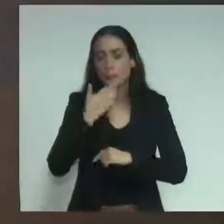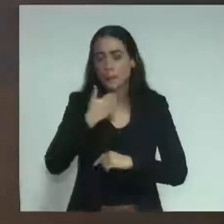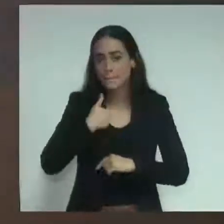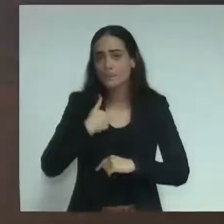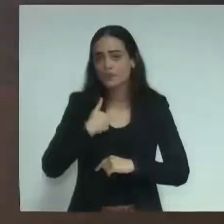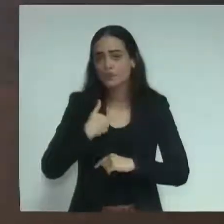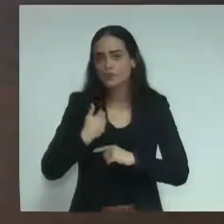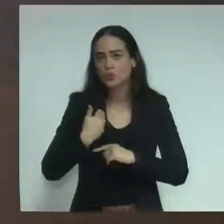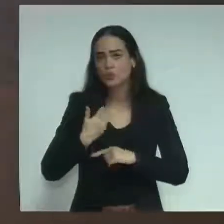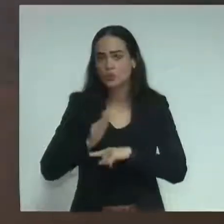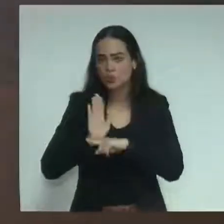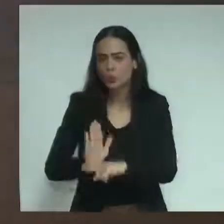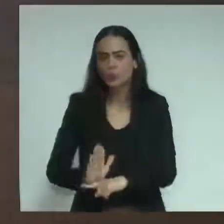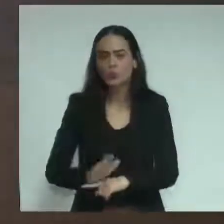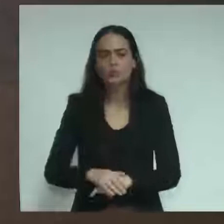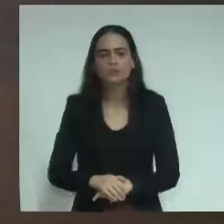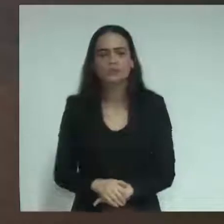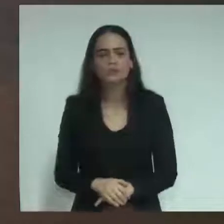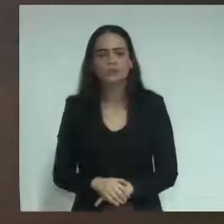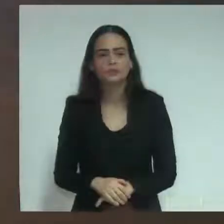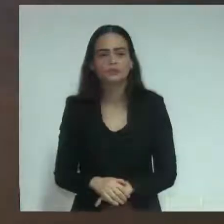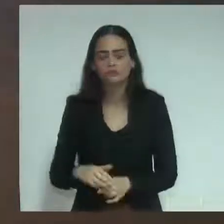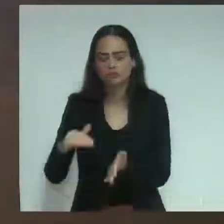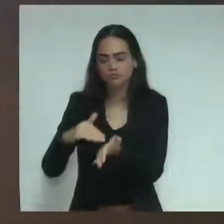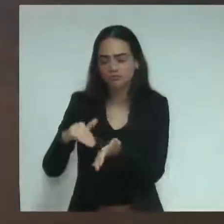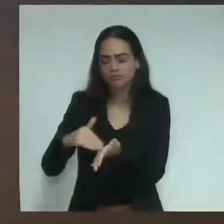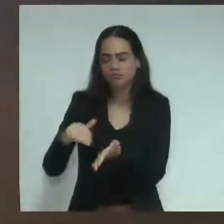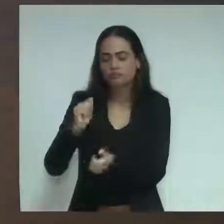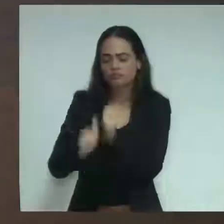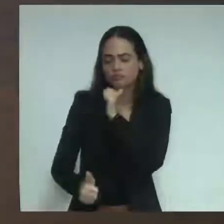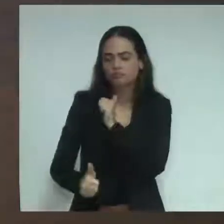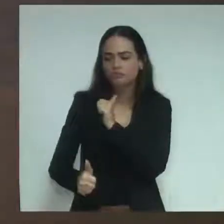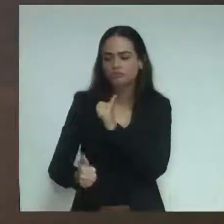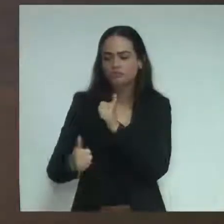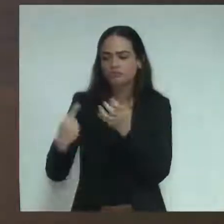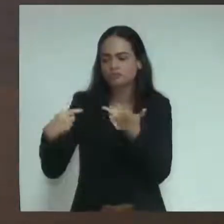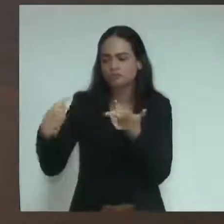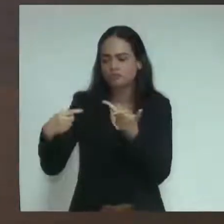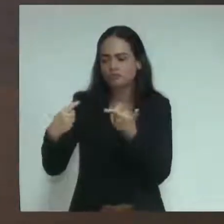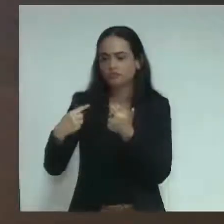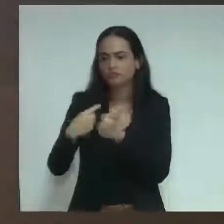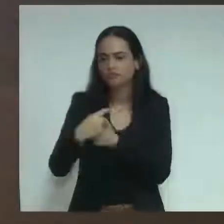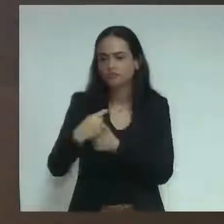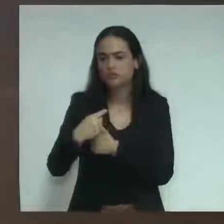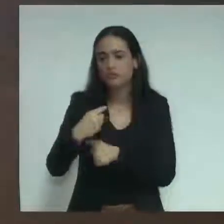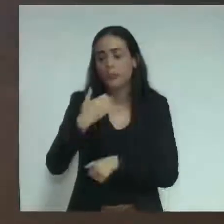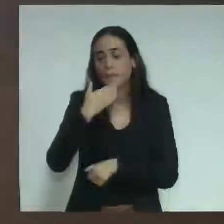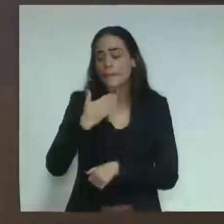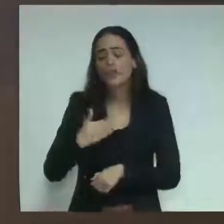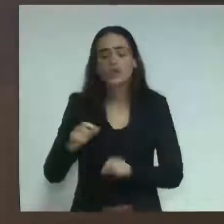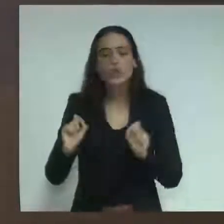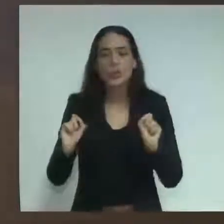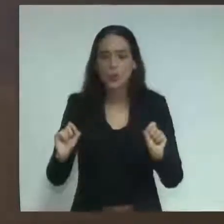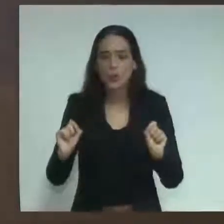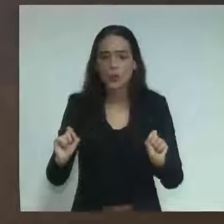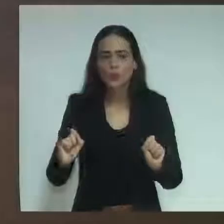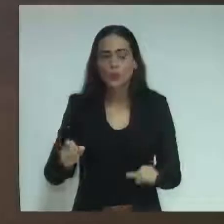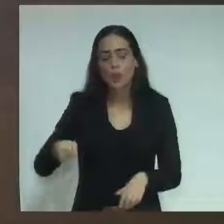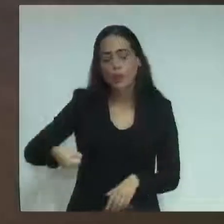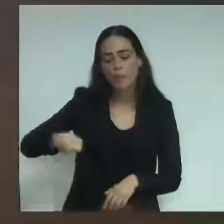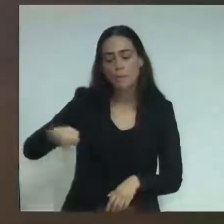Secretaria de Esporte, né, trazendo alguns desafios. E o que eles pediram? Pediram, por exemplo, uma bolsa